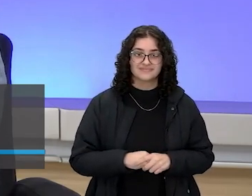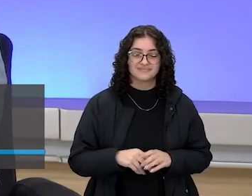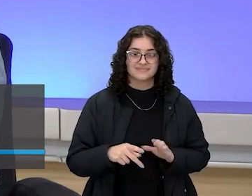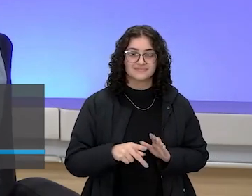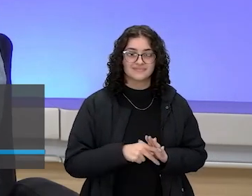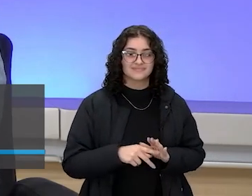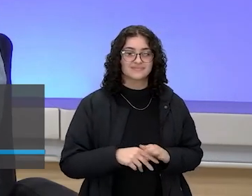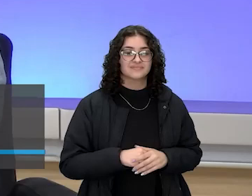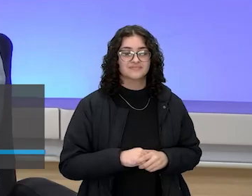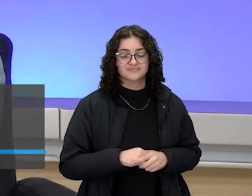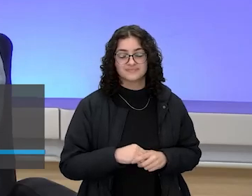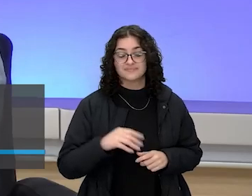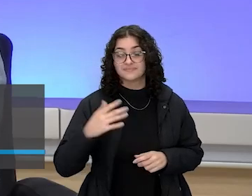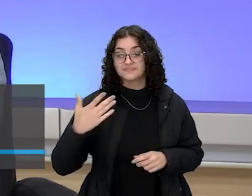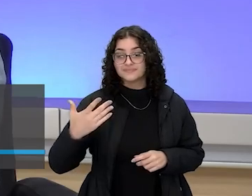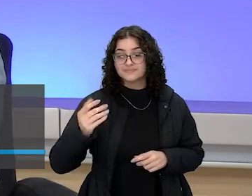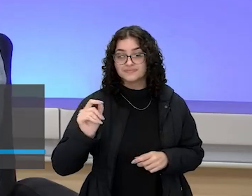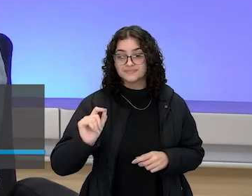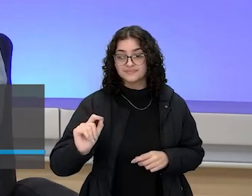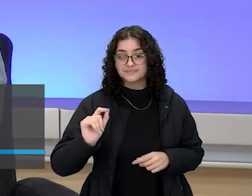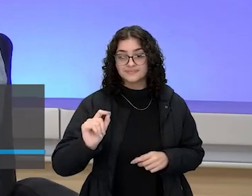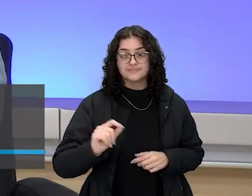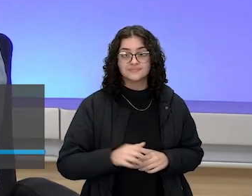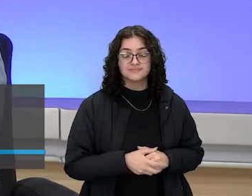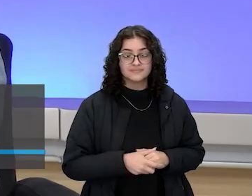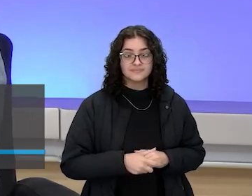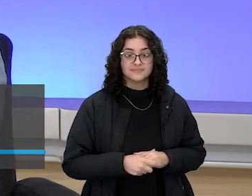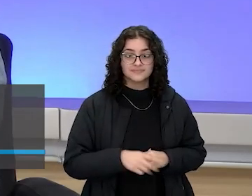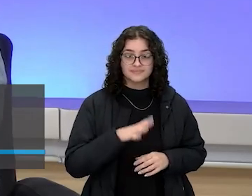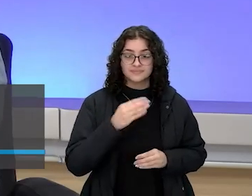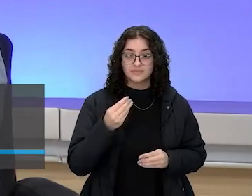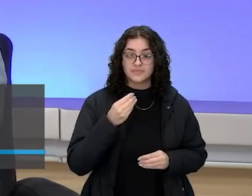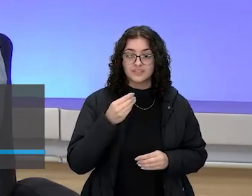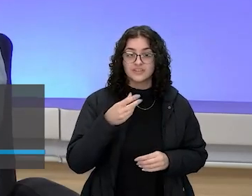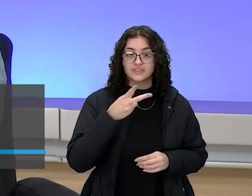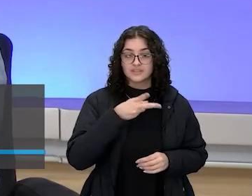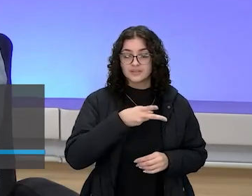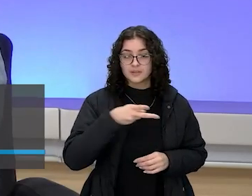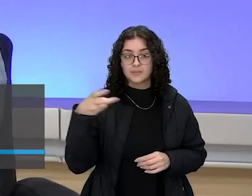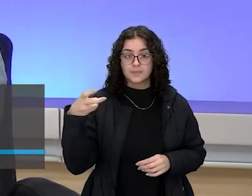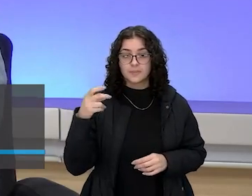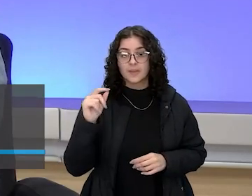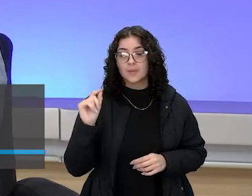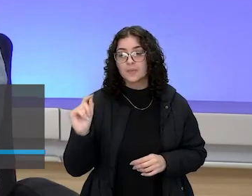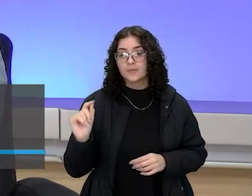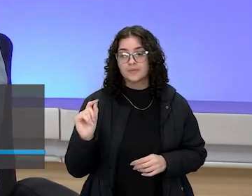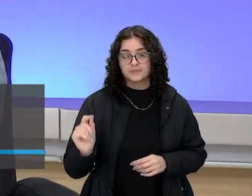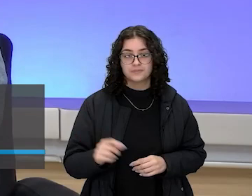bravo. Então, para vocês terem uma noção de